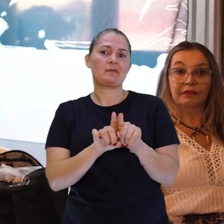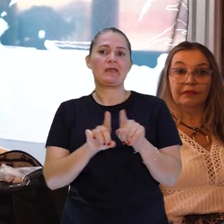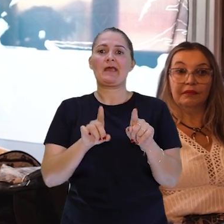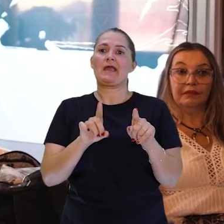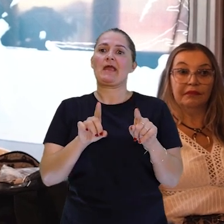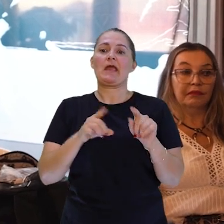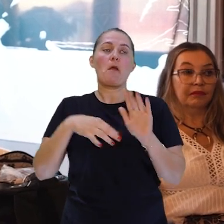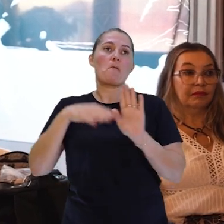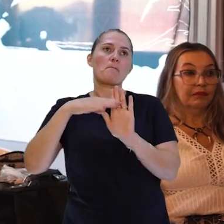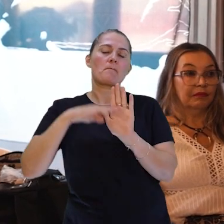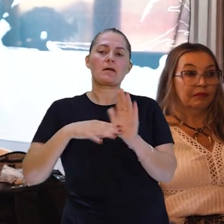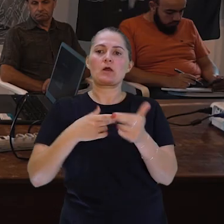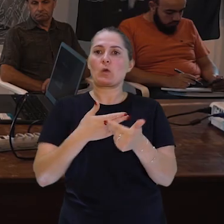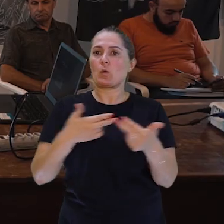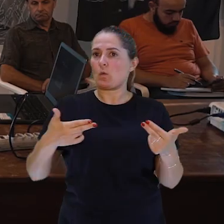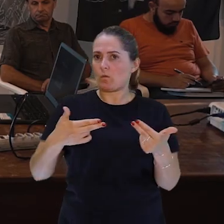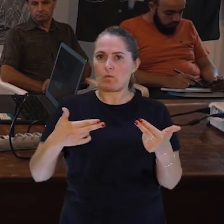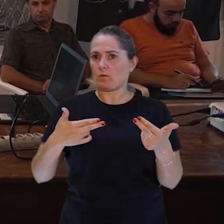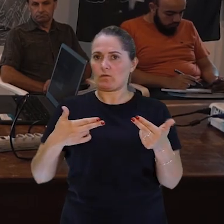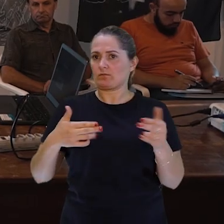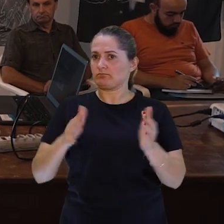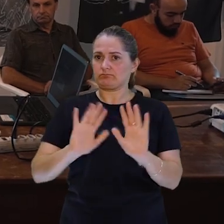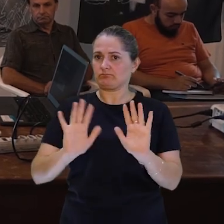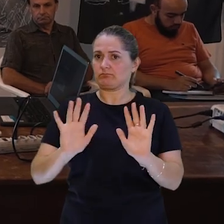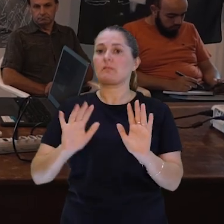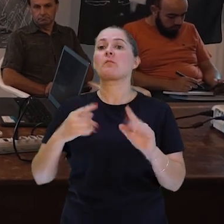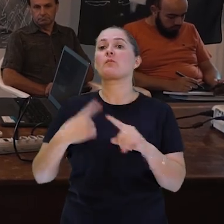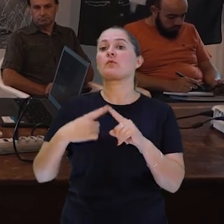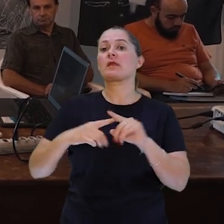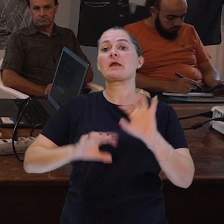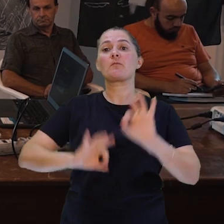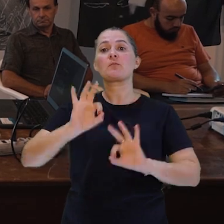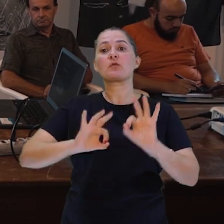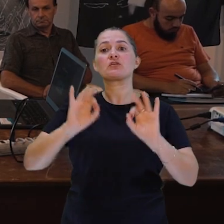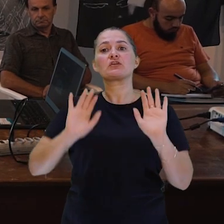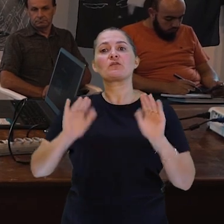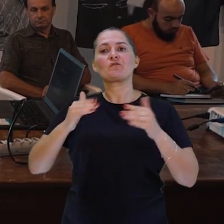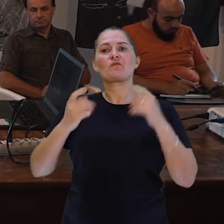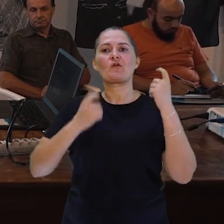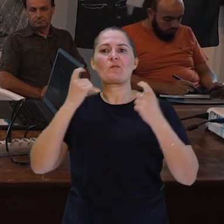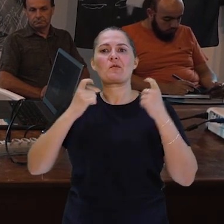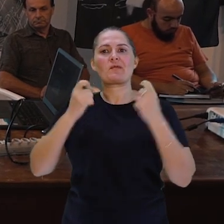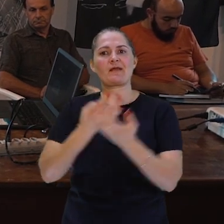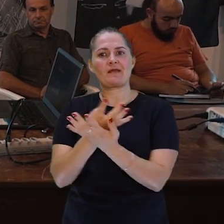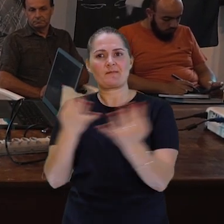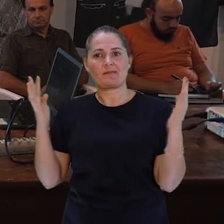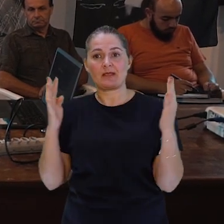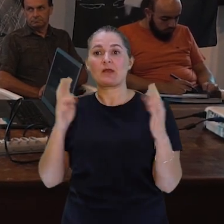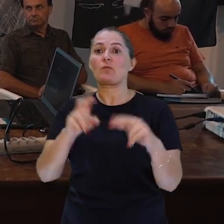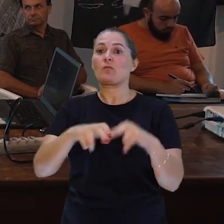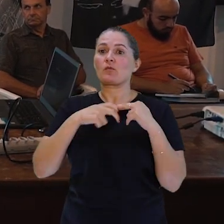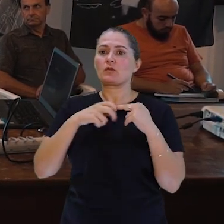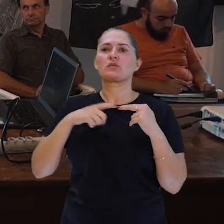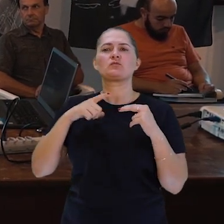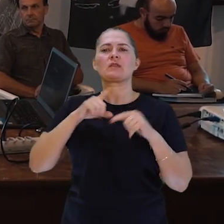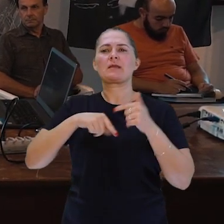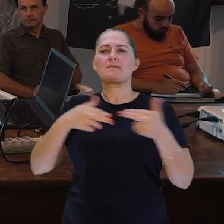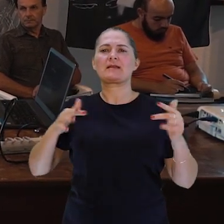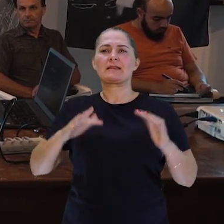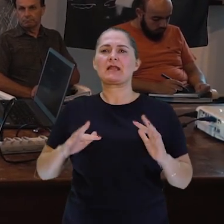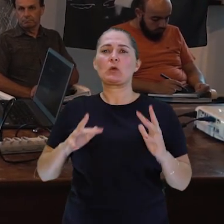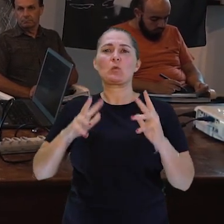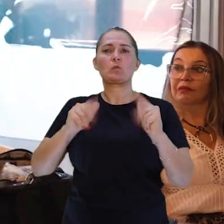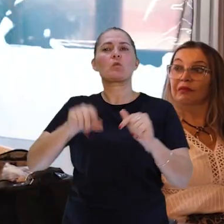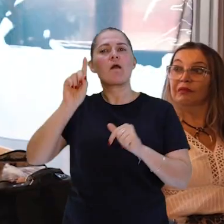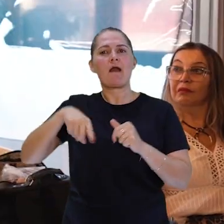digamos, de programação, nem nada, porque o projeto tem uma preocupação também ambiental. Então, todos